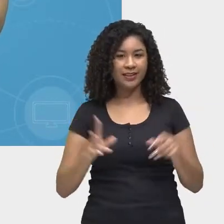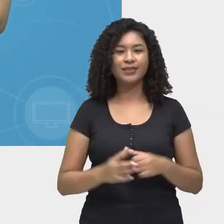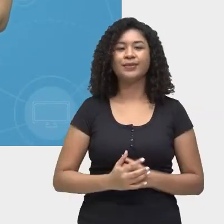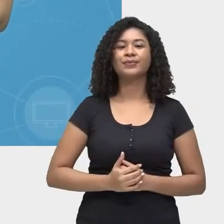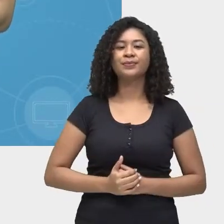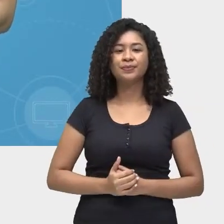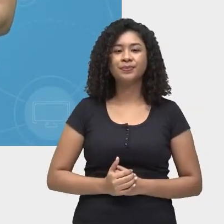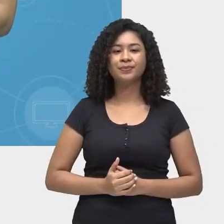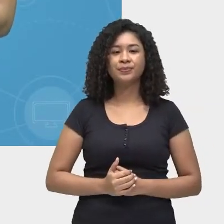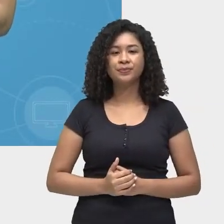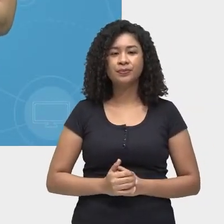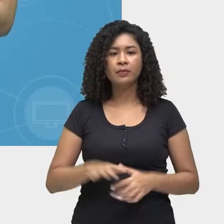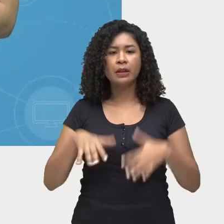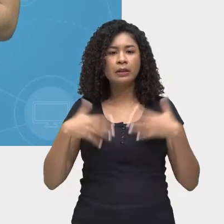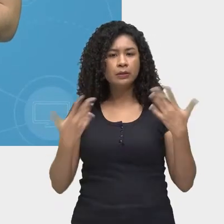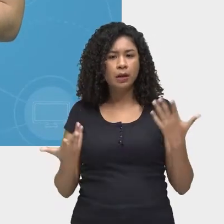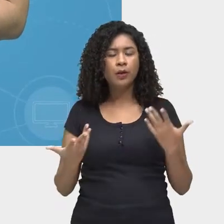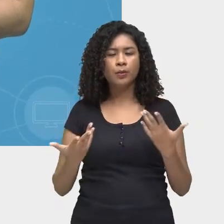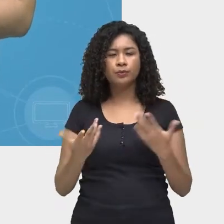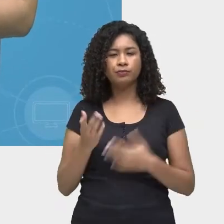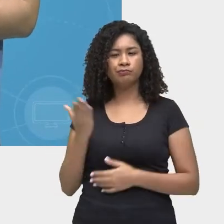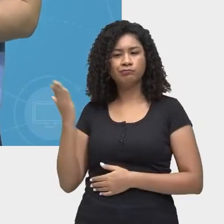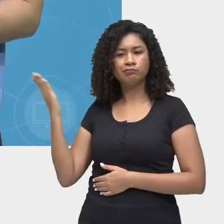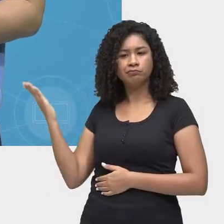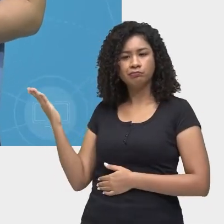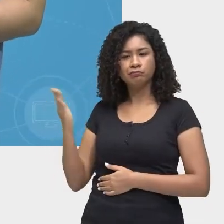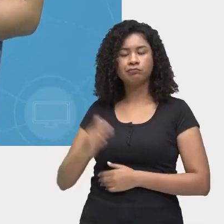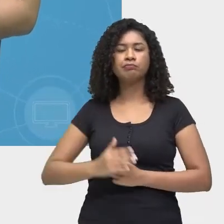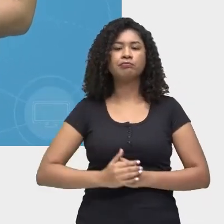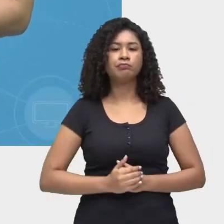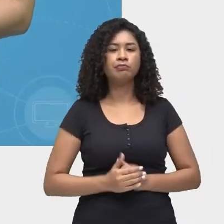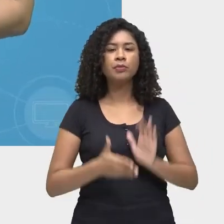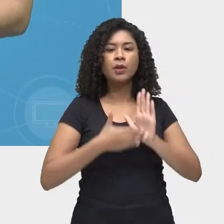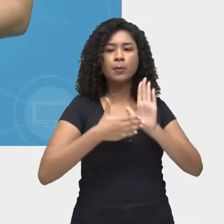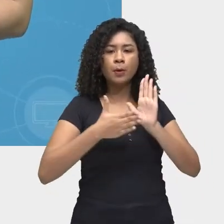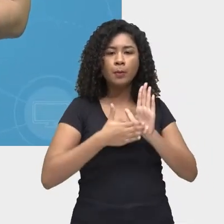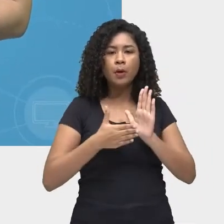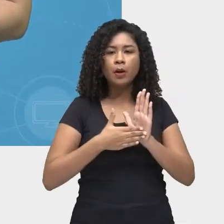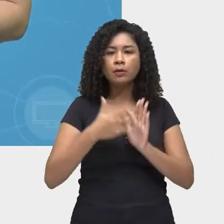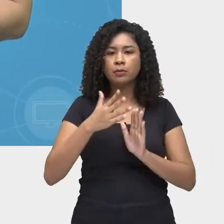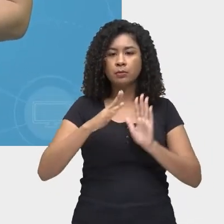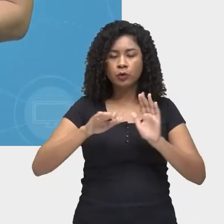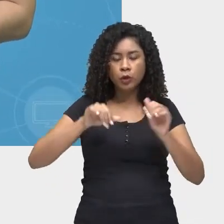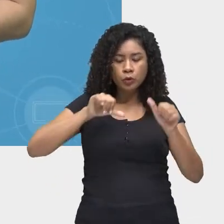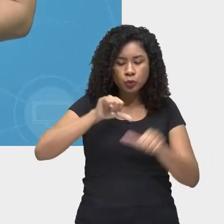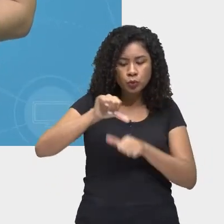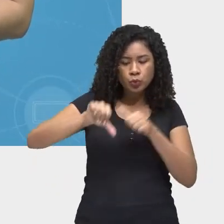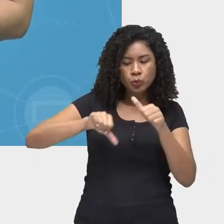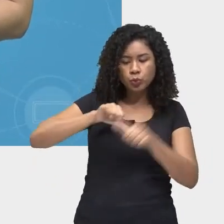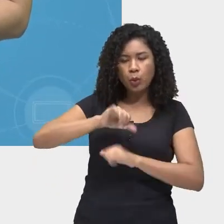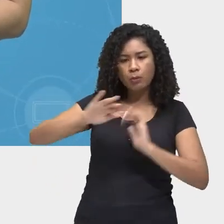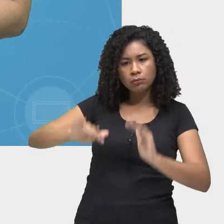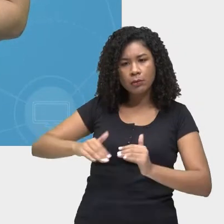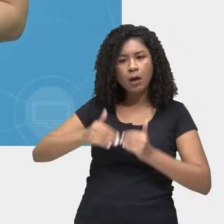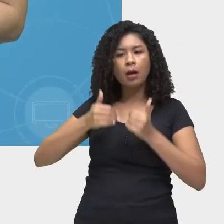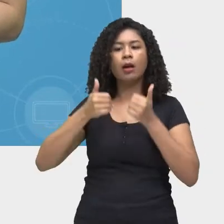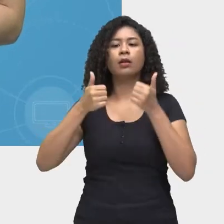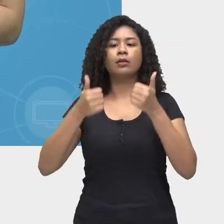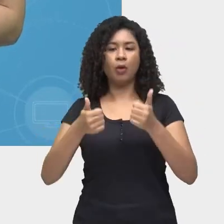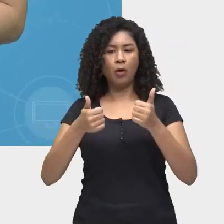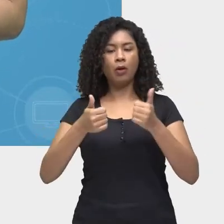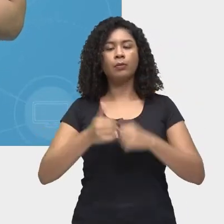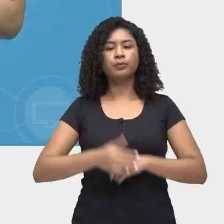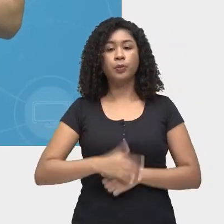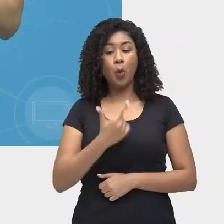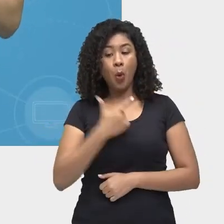certo? Então, esse modelo de Rutherford, ele foi aperfeiçoado por outro cientista chamado de Niels